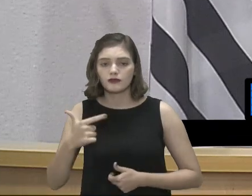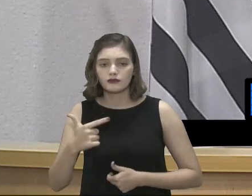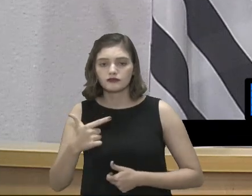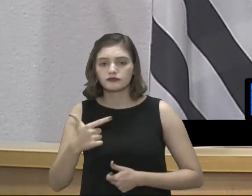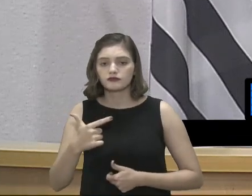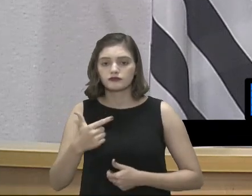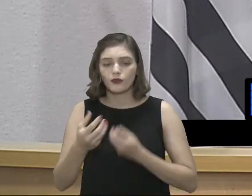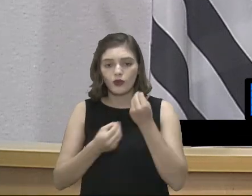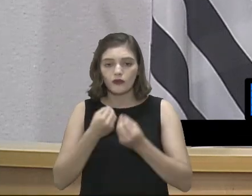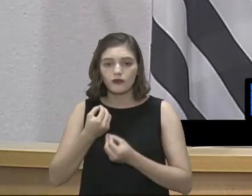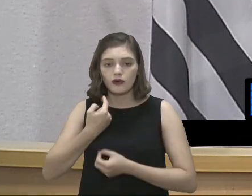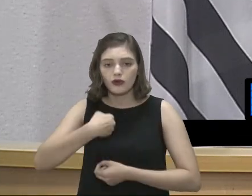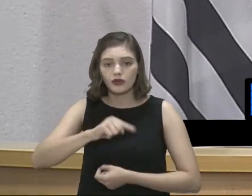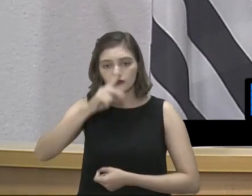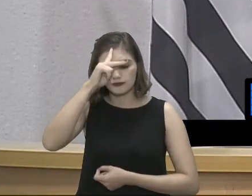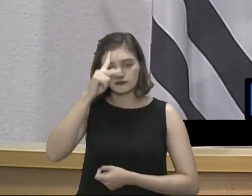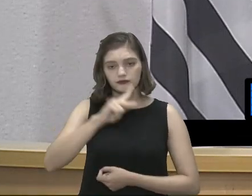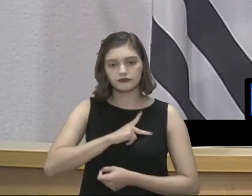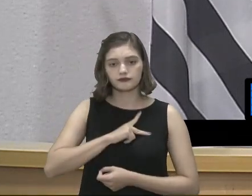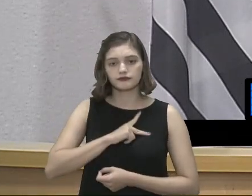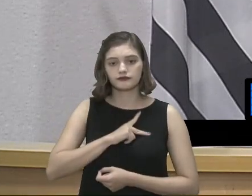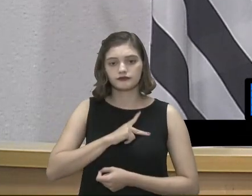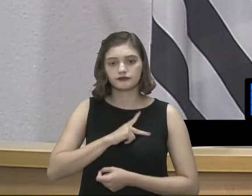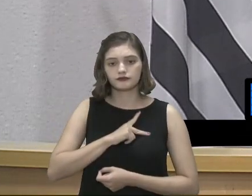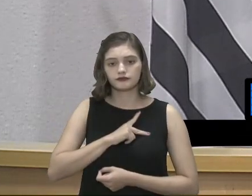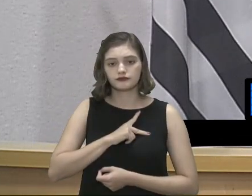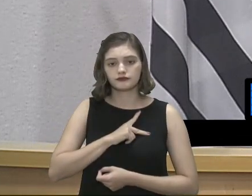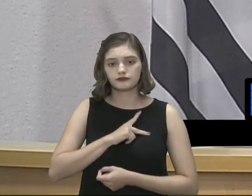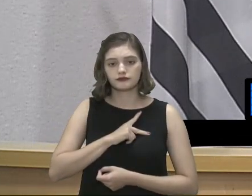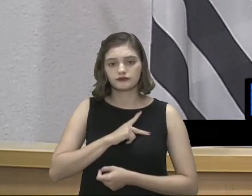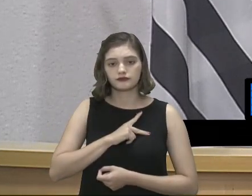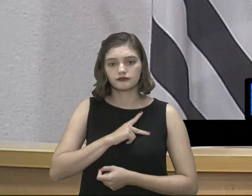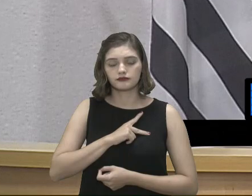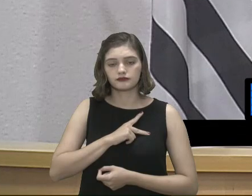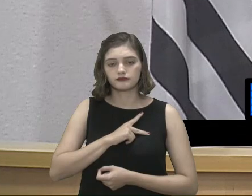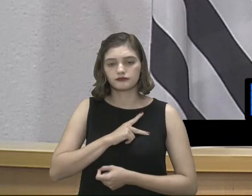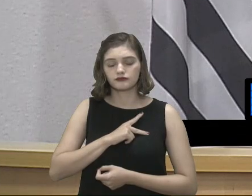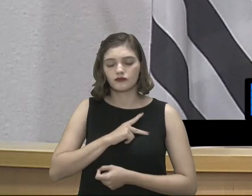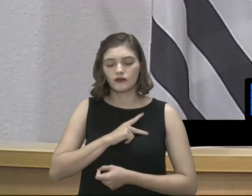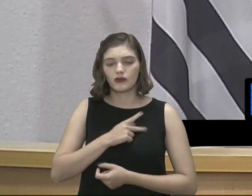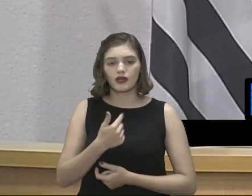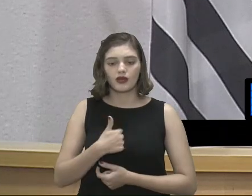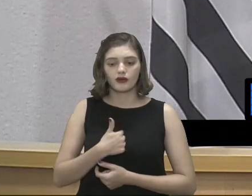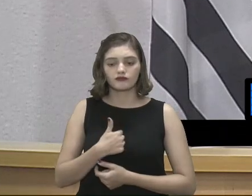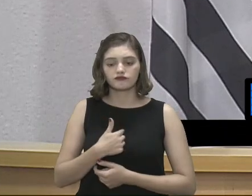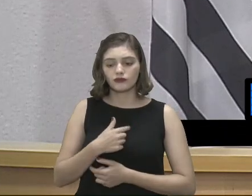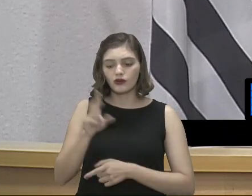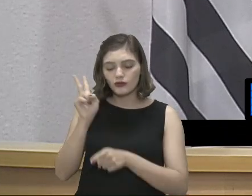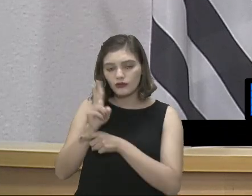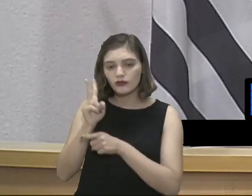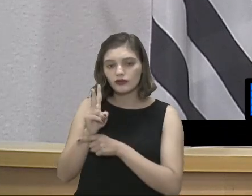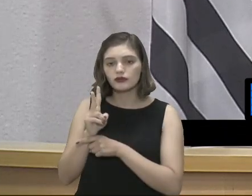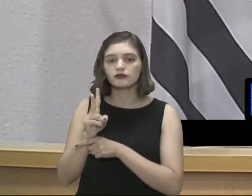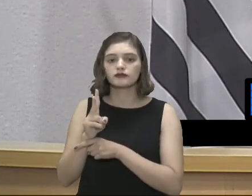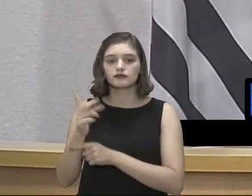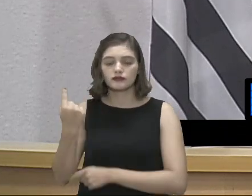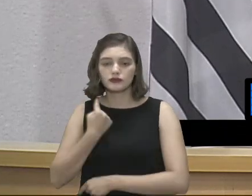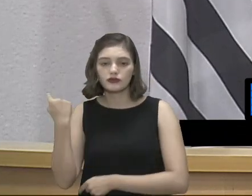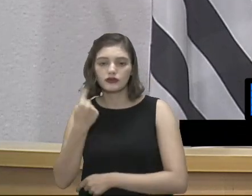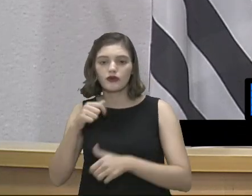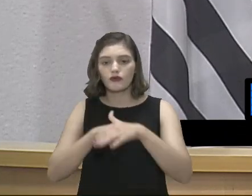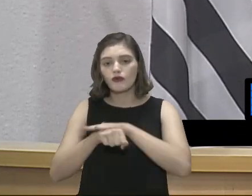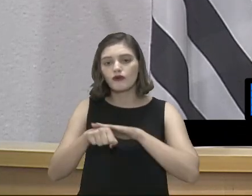ir no particular. Então estou o quê? Me tratando sozinha, com conversas de amigas,